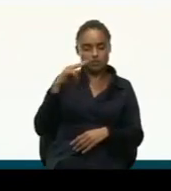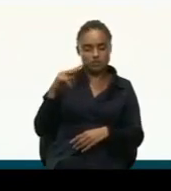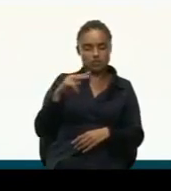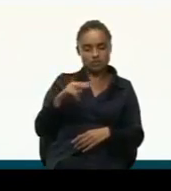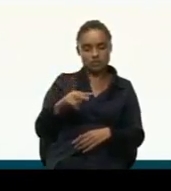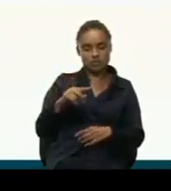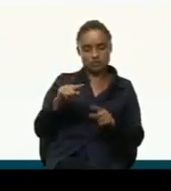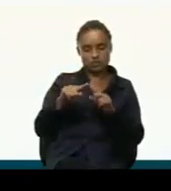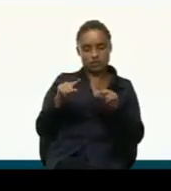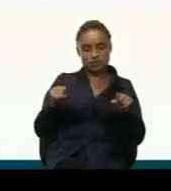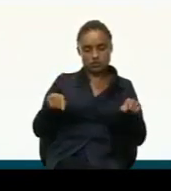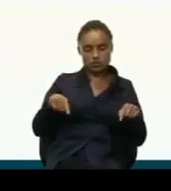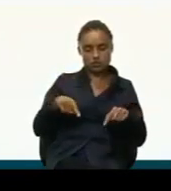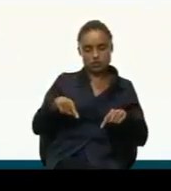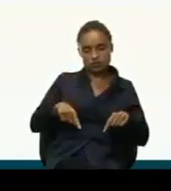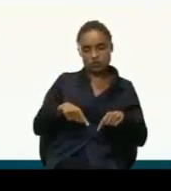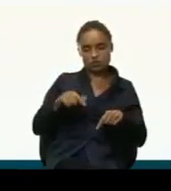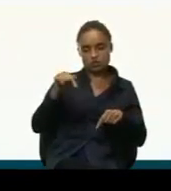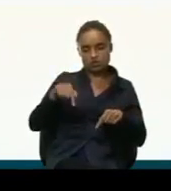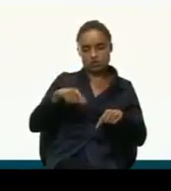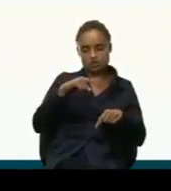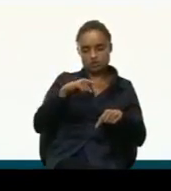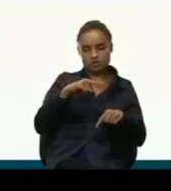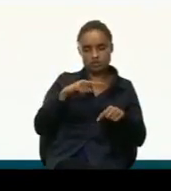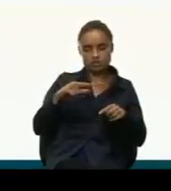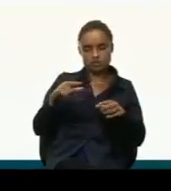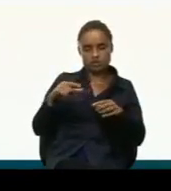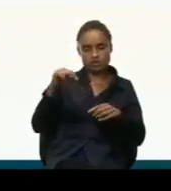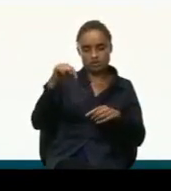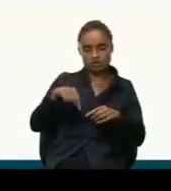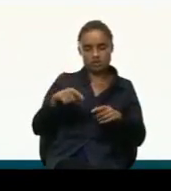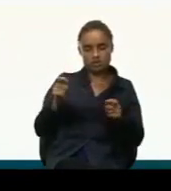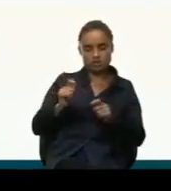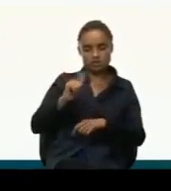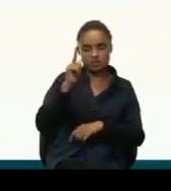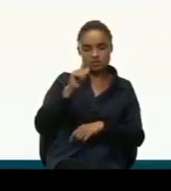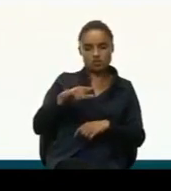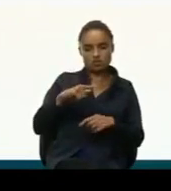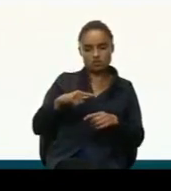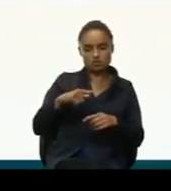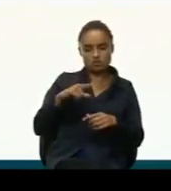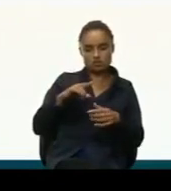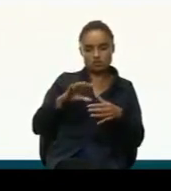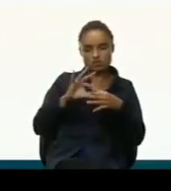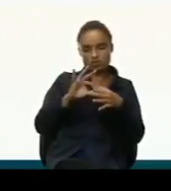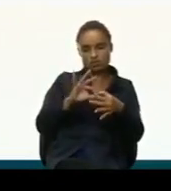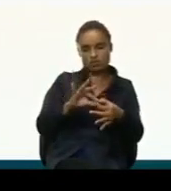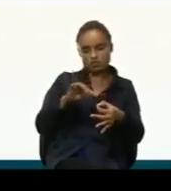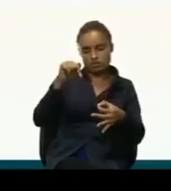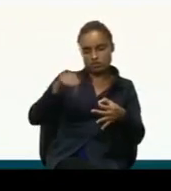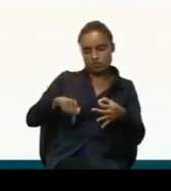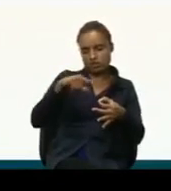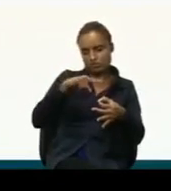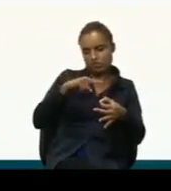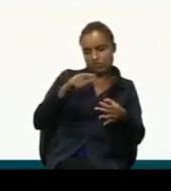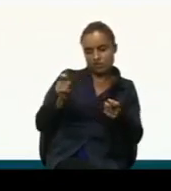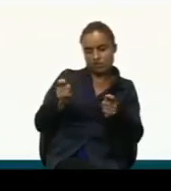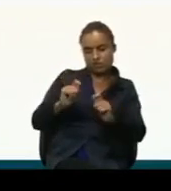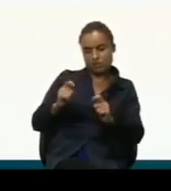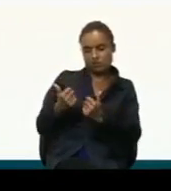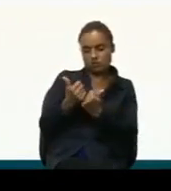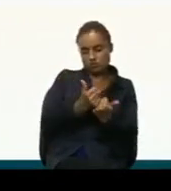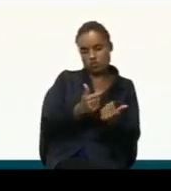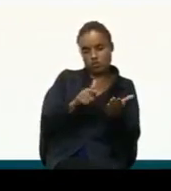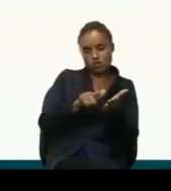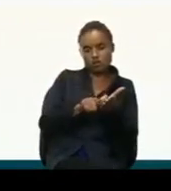das formas de cimbramento, que seriam formas metálicas, né, substituindo a forma de madeira. E a